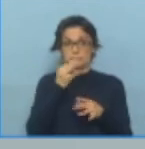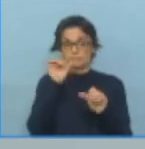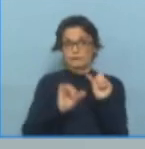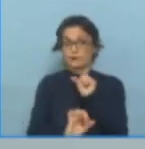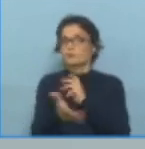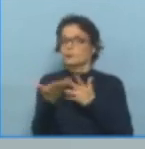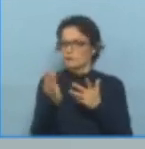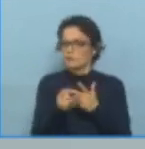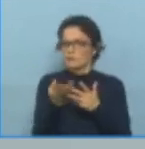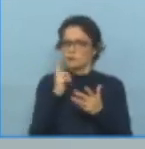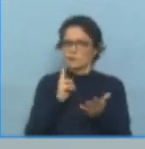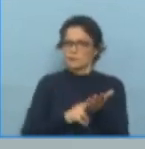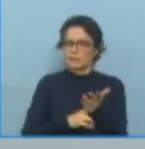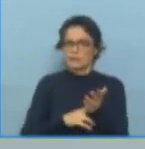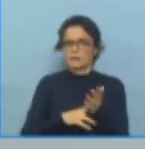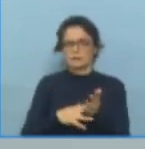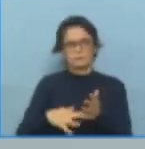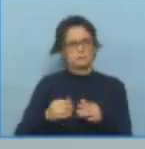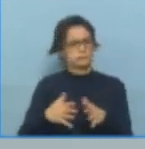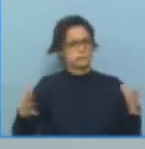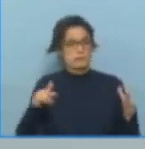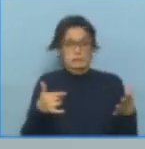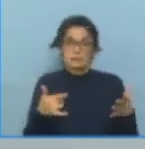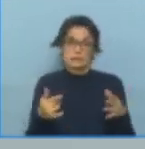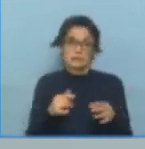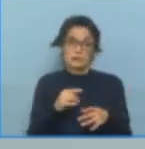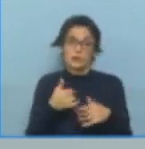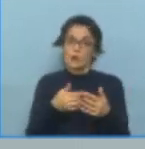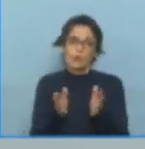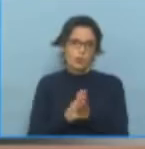podemos escamotear, ignorar. Faz parte da nossa condição. Obrigado pela sua presença. Muito obrigado.